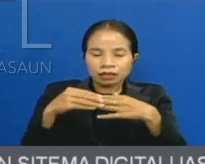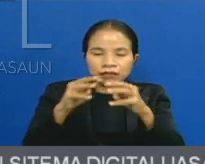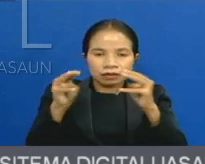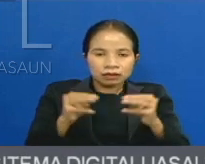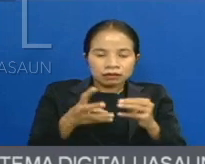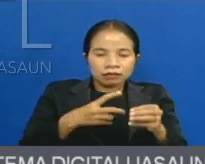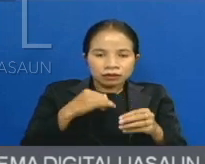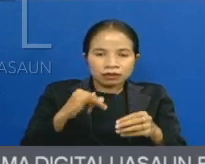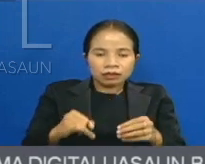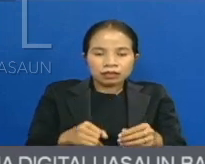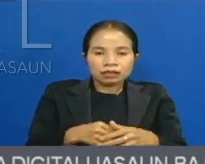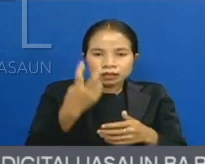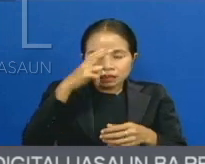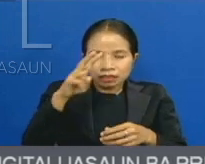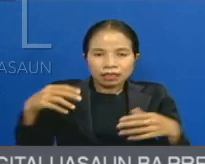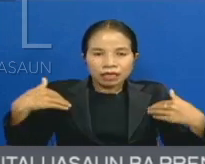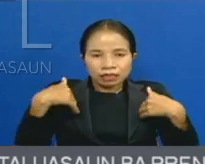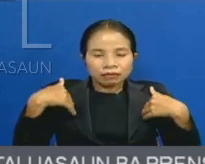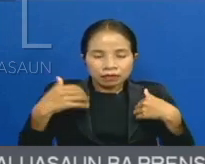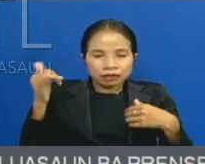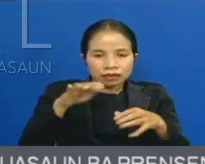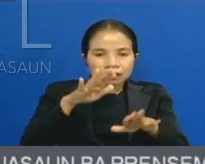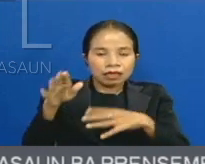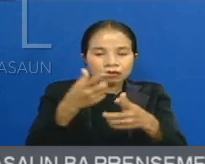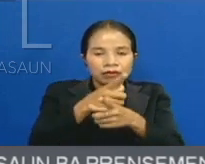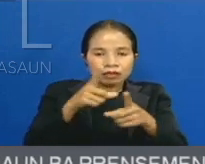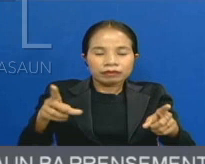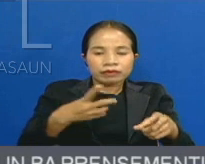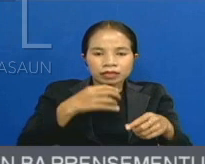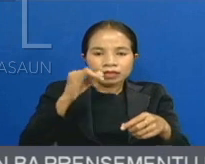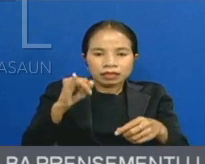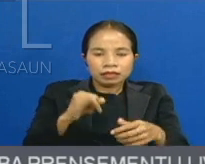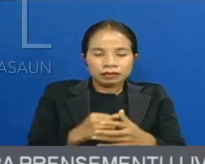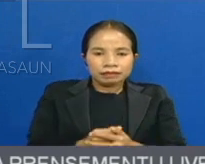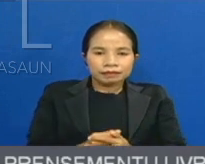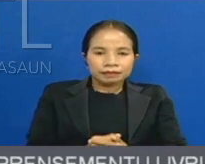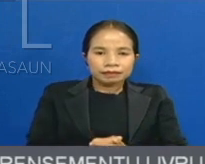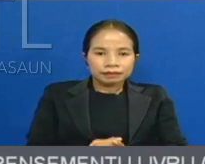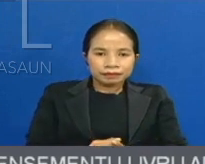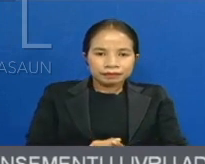Autoridade do município Dili se controla animal Sirenebe, lau livre iha capital Dili.